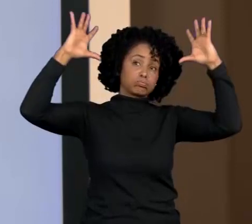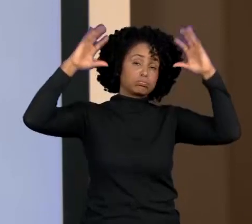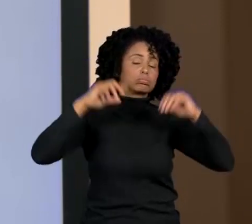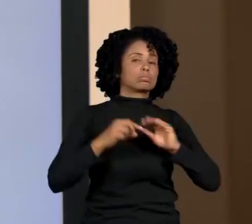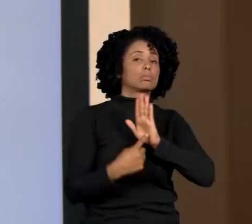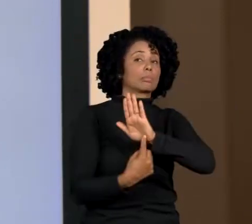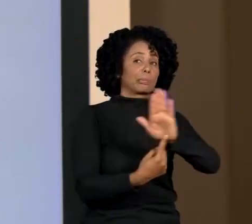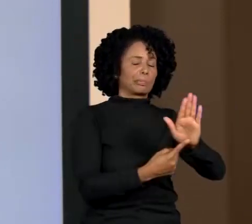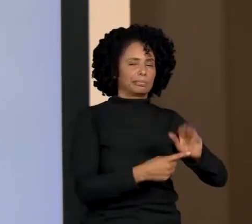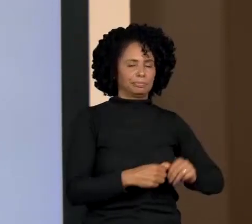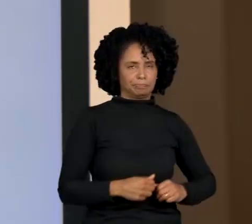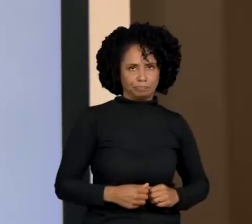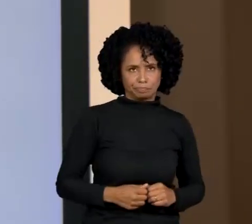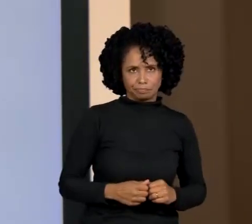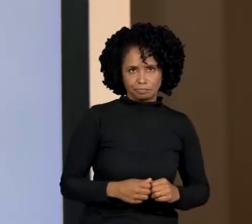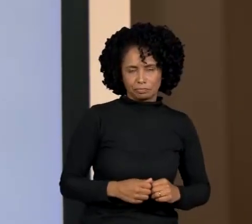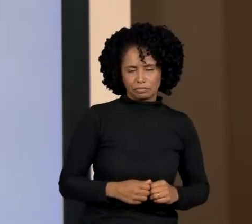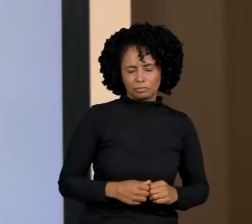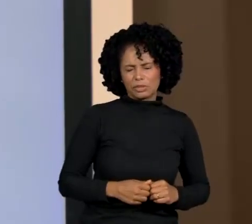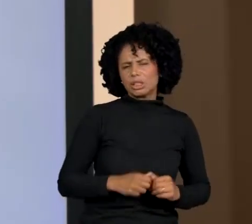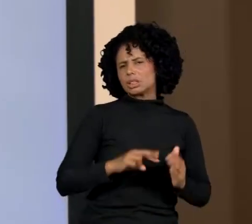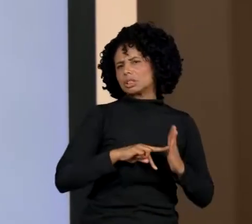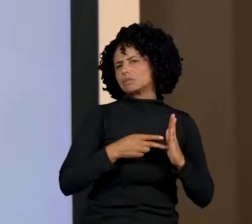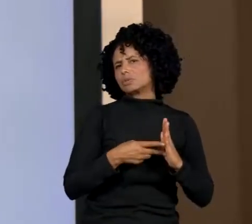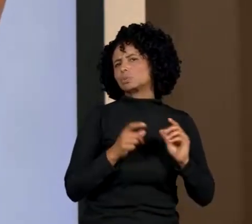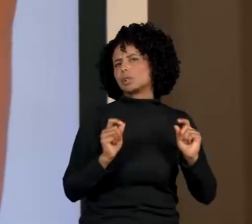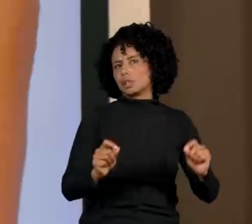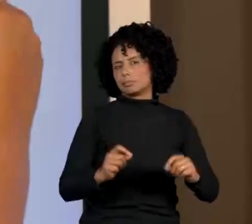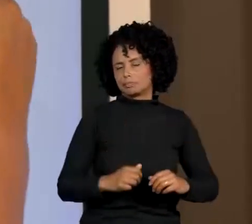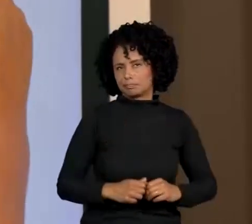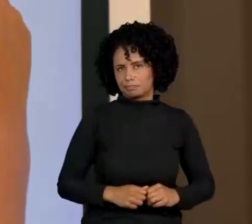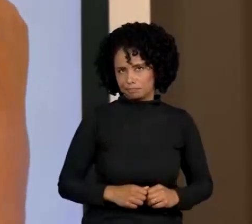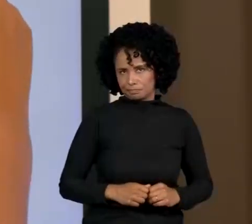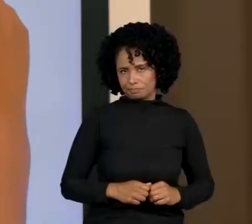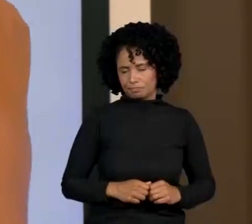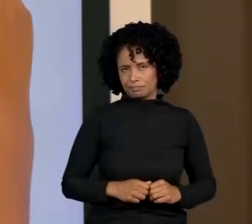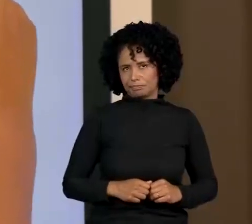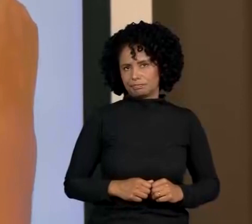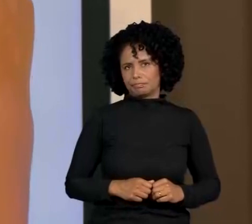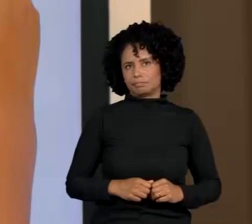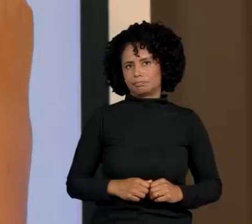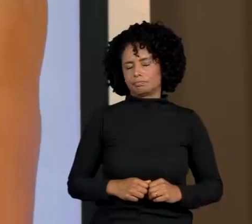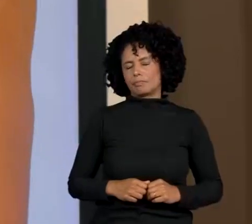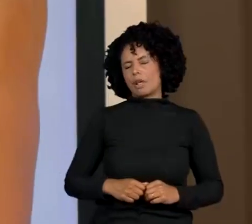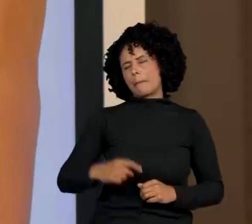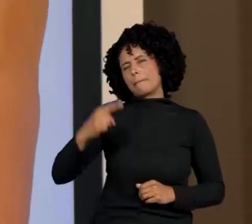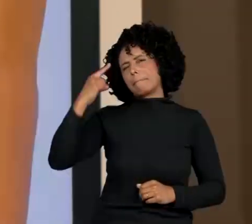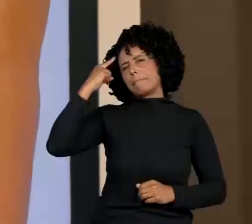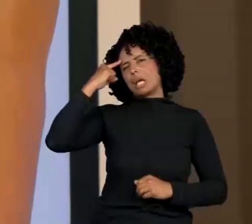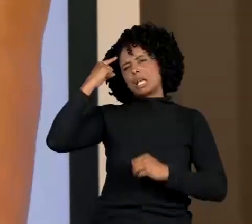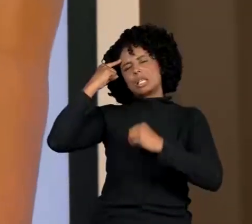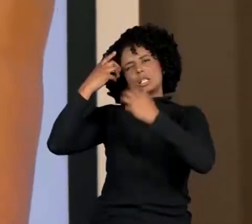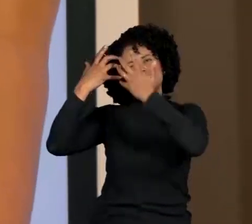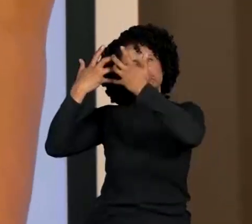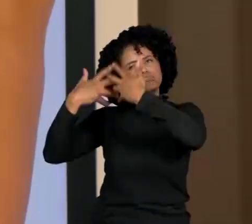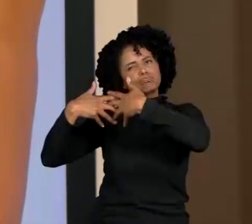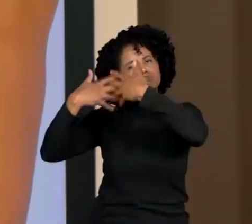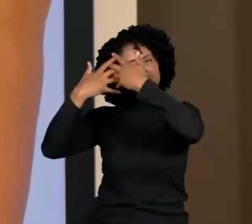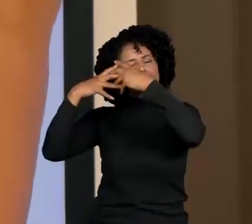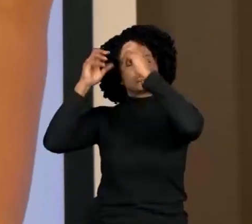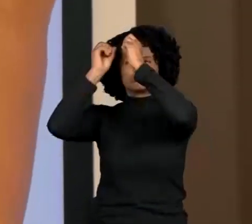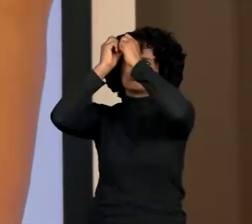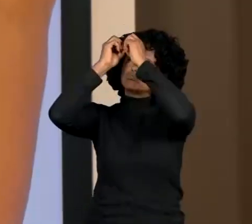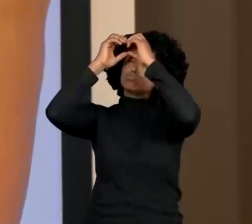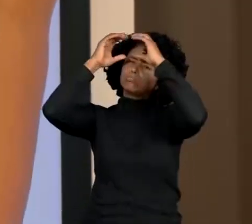nosso Tuca. Ele é o que nós chamamos de balão de pensamento. Eu vou colocar só